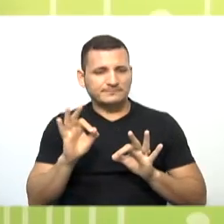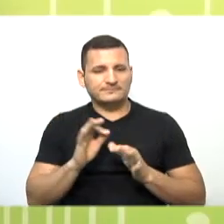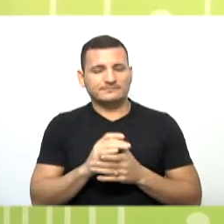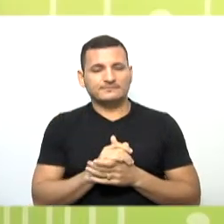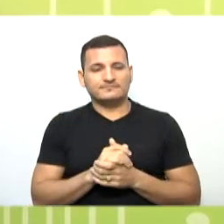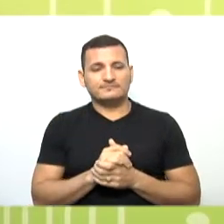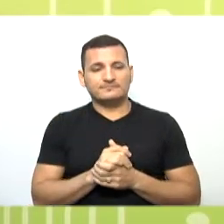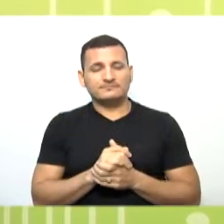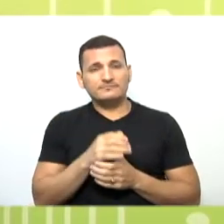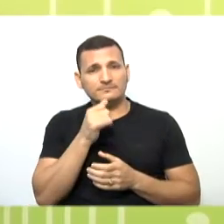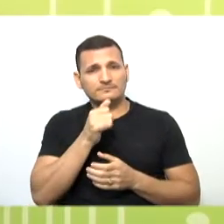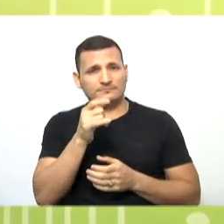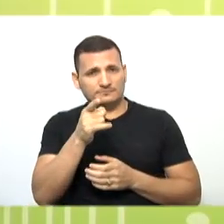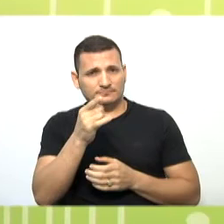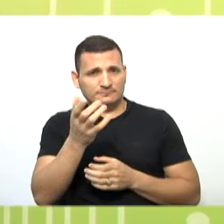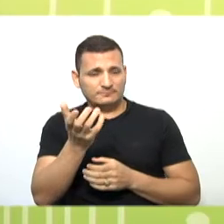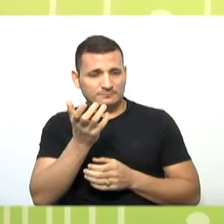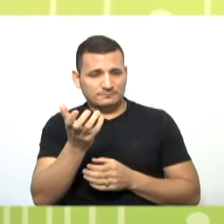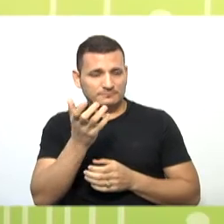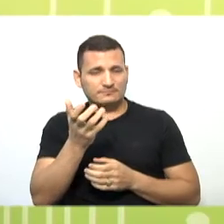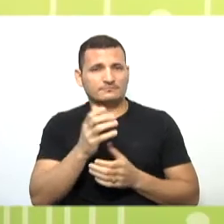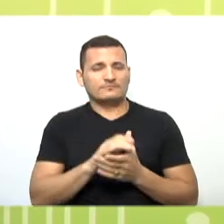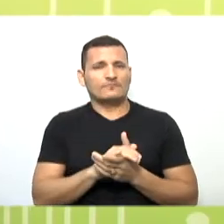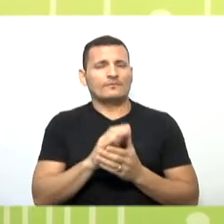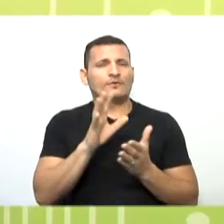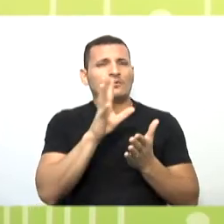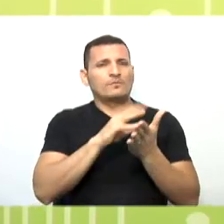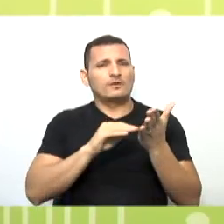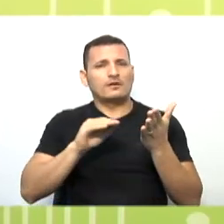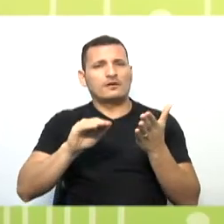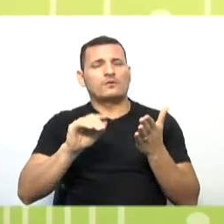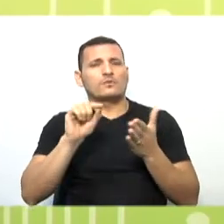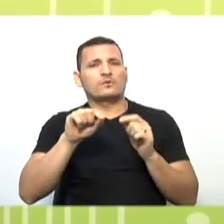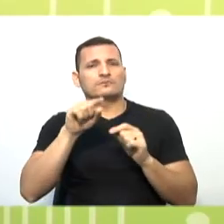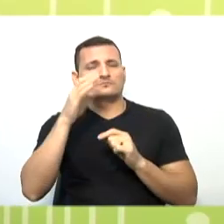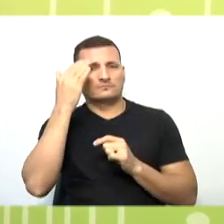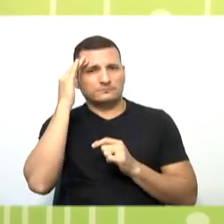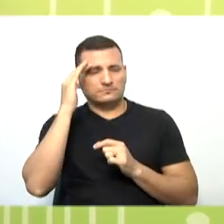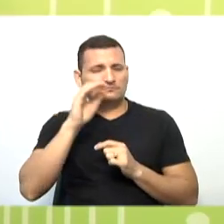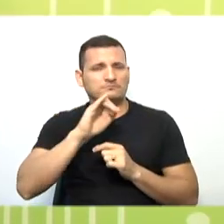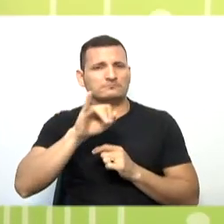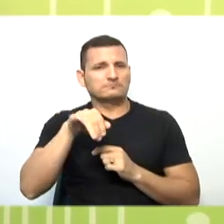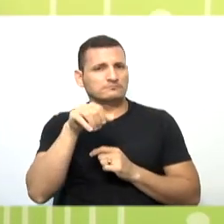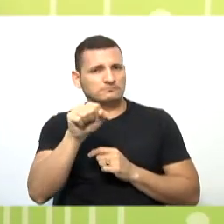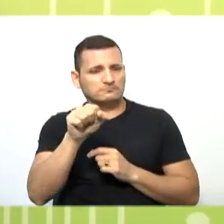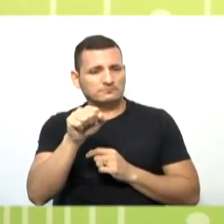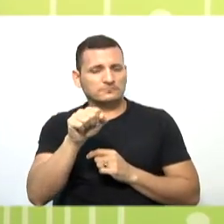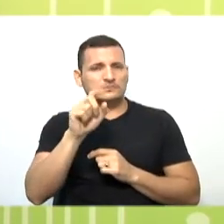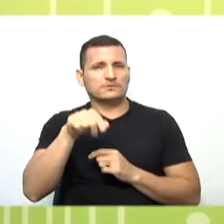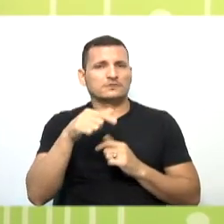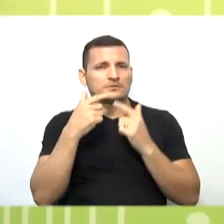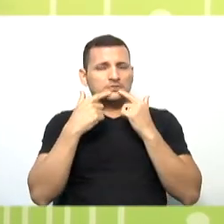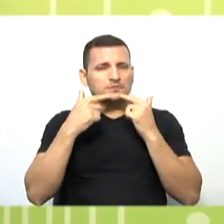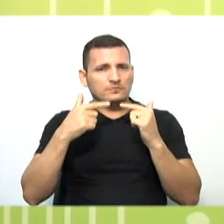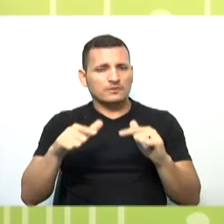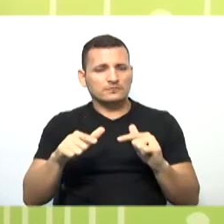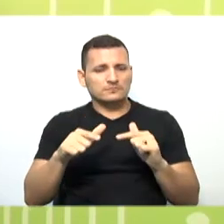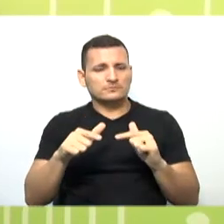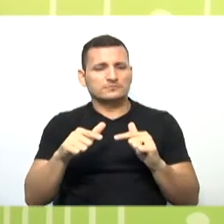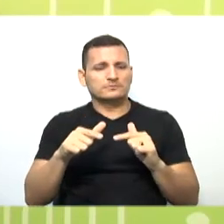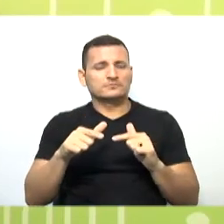vocês quiserem aí copiar, o que você entendeu por JavaScript é a linguagem